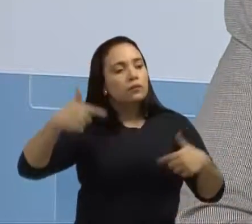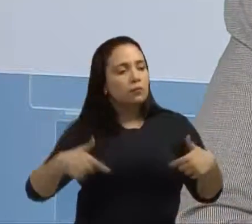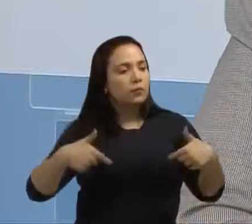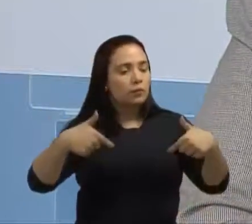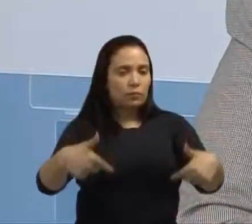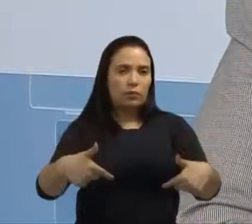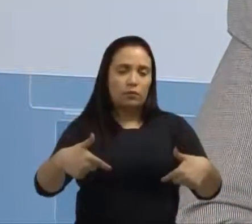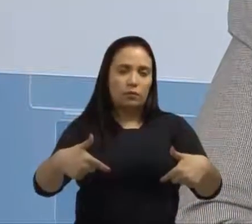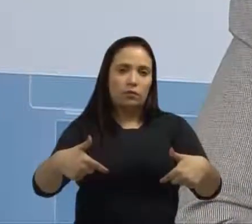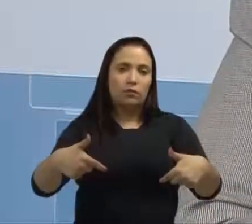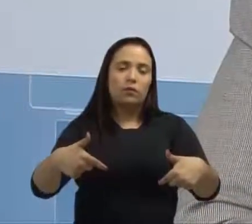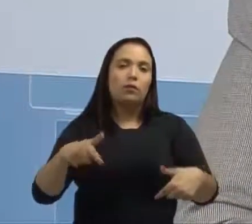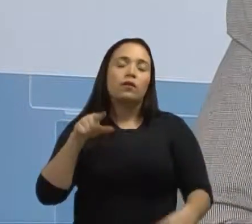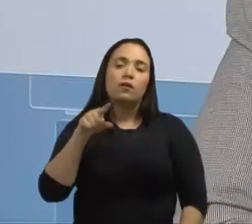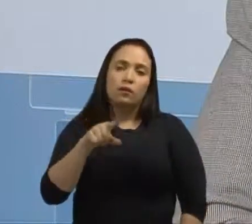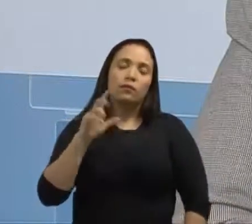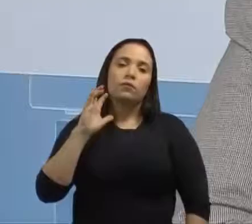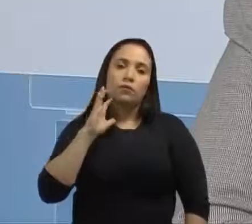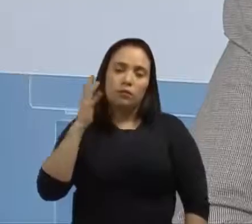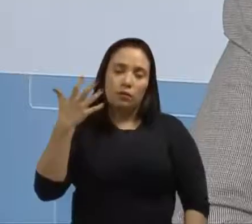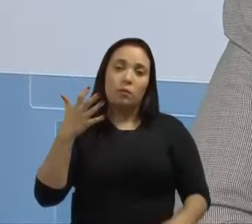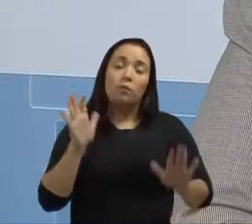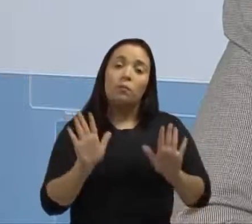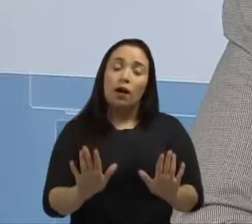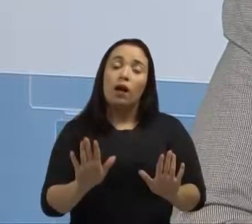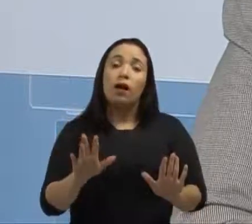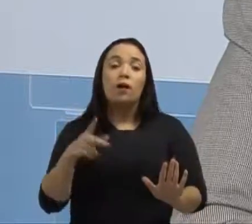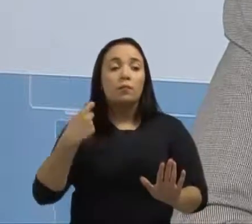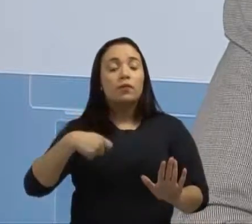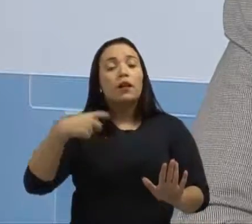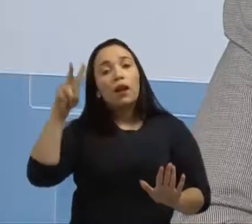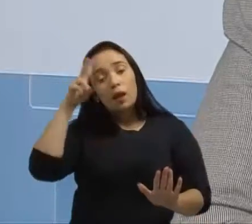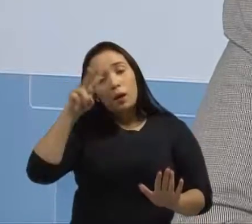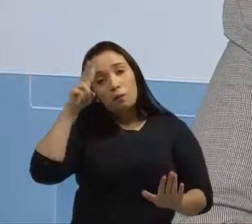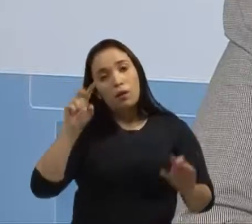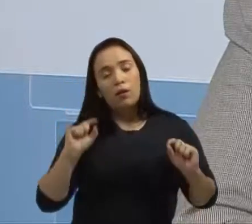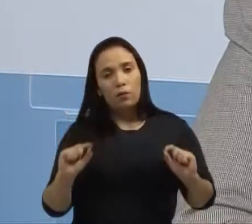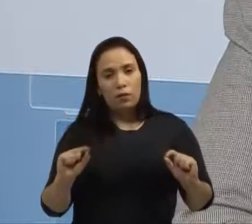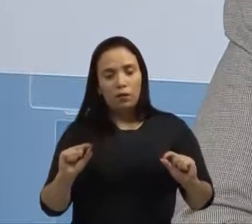possível, e essa providência está sendo tomada. Agora, é preciso lembrar uma coisa.